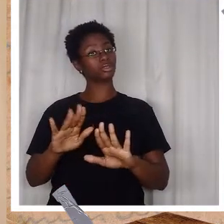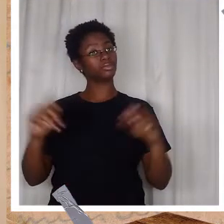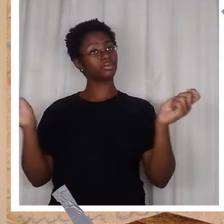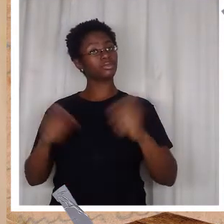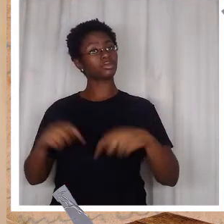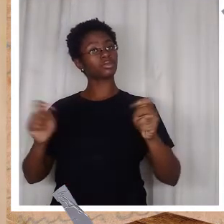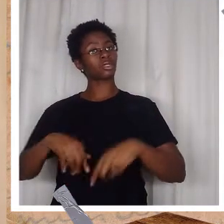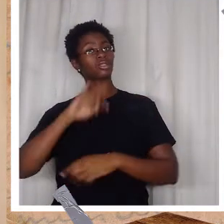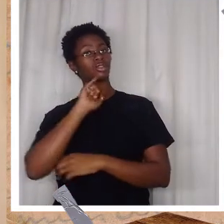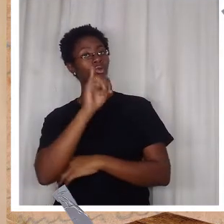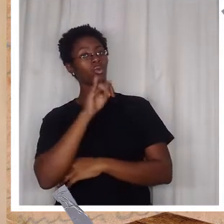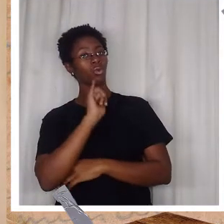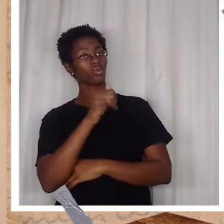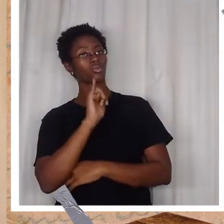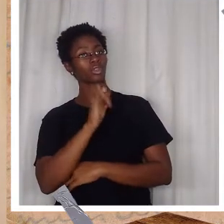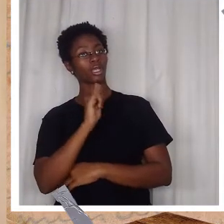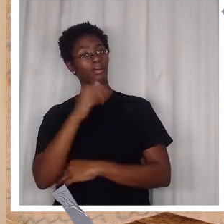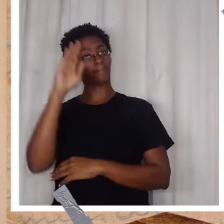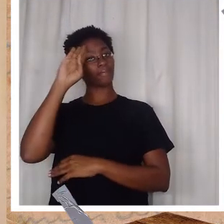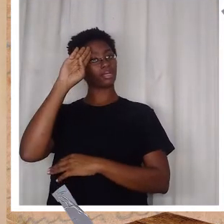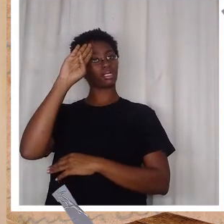contá-la, principalmente